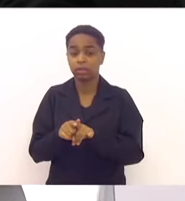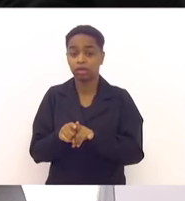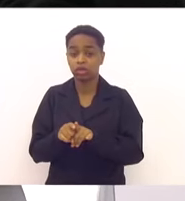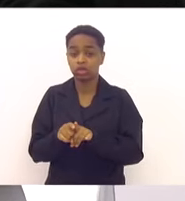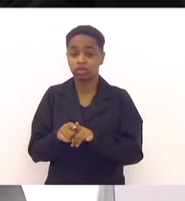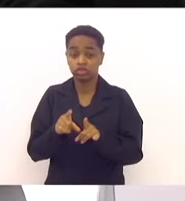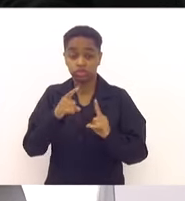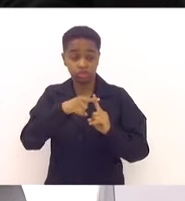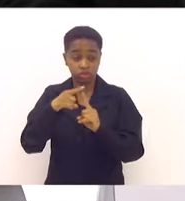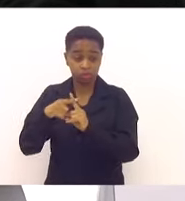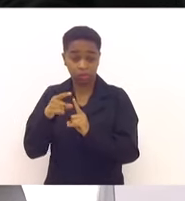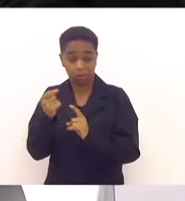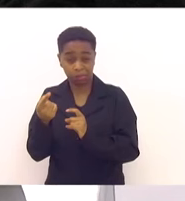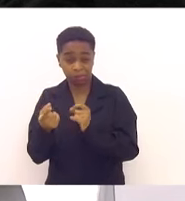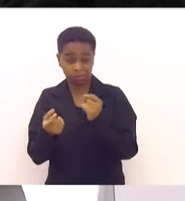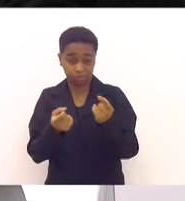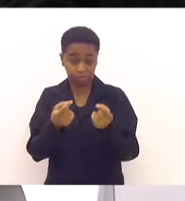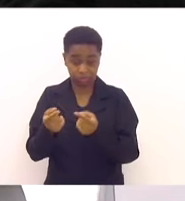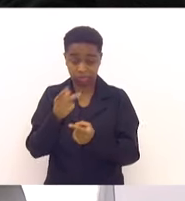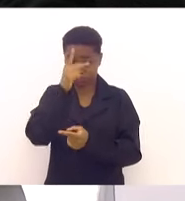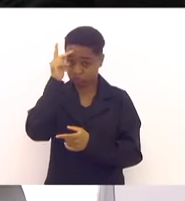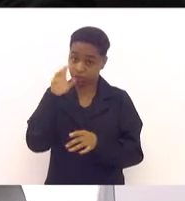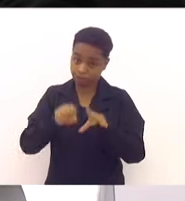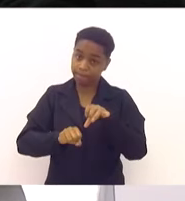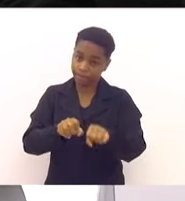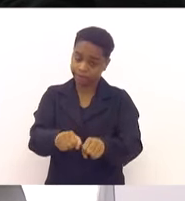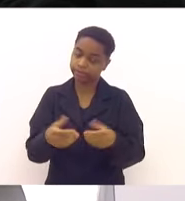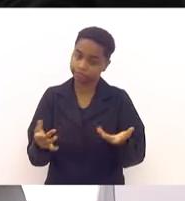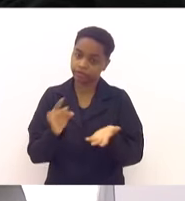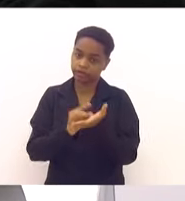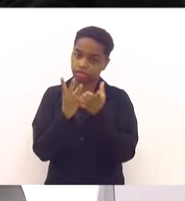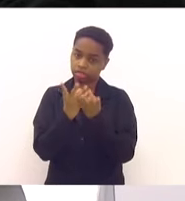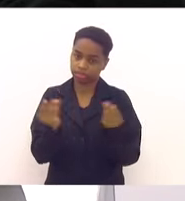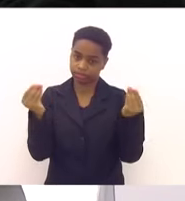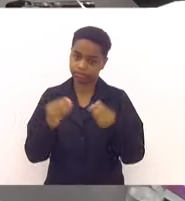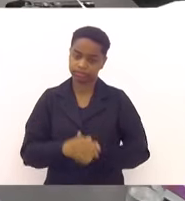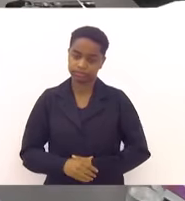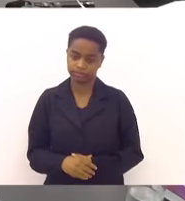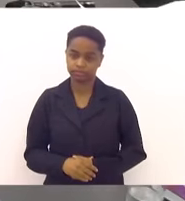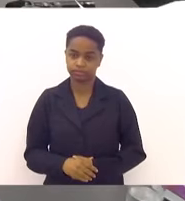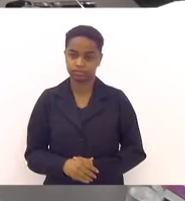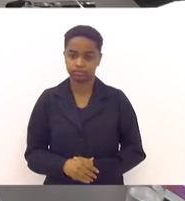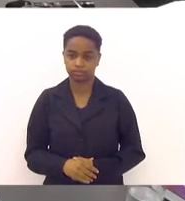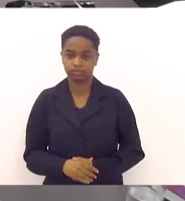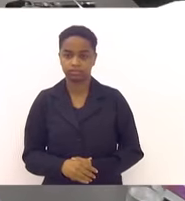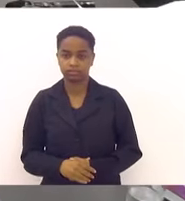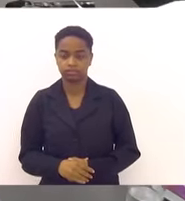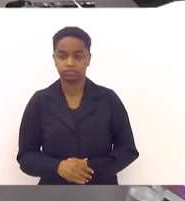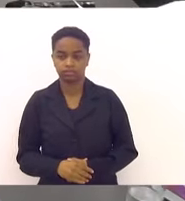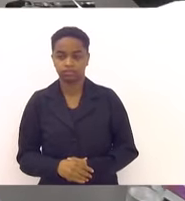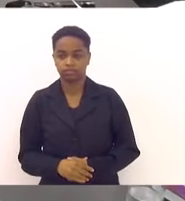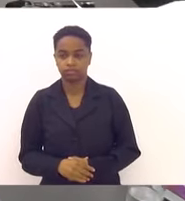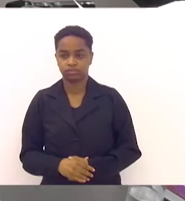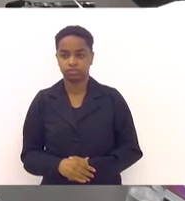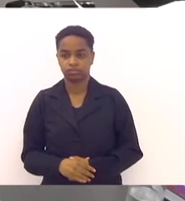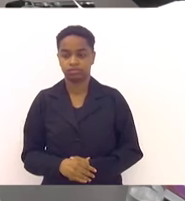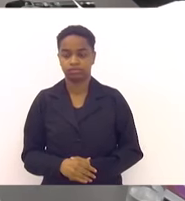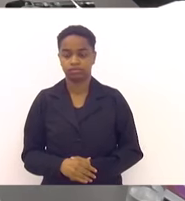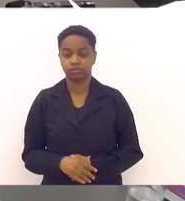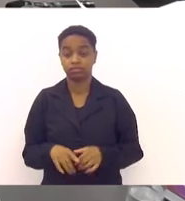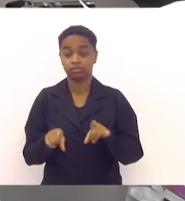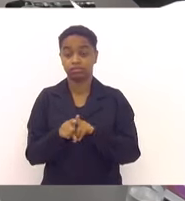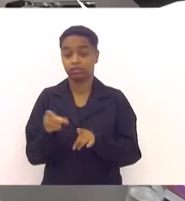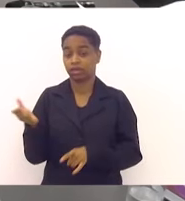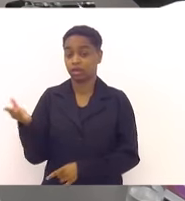espécimes que estão soltas vão ser pegas. Aí mesmo que extingue de além vez. Da clandestinidade, né? Então, parabéns. Até o Carlos